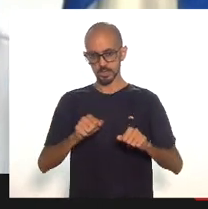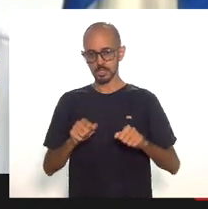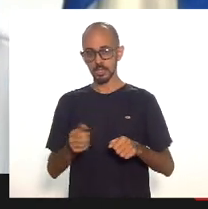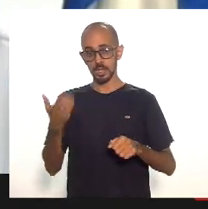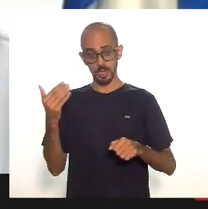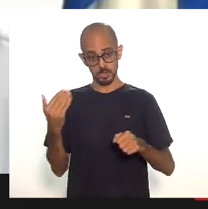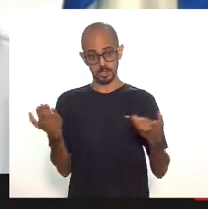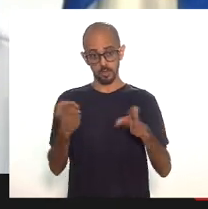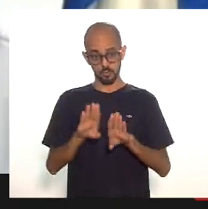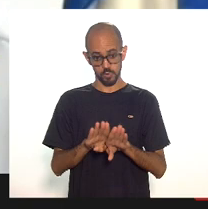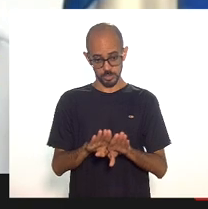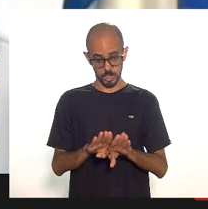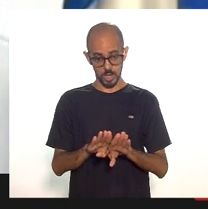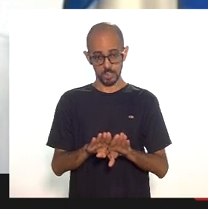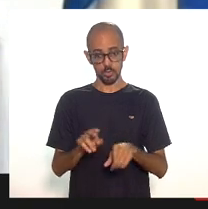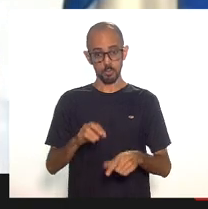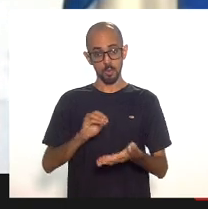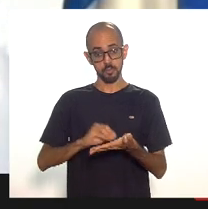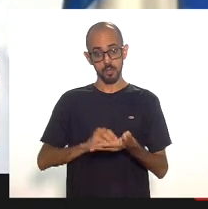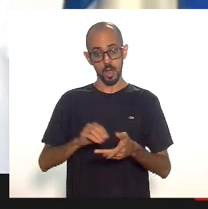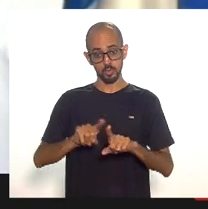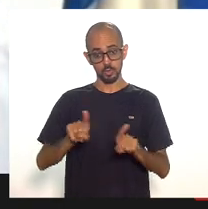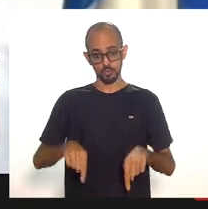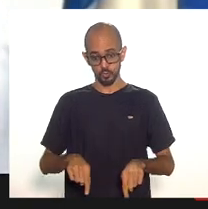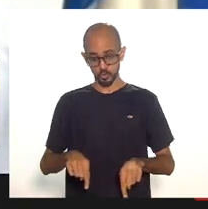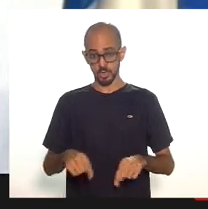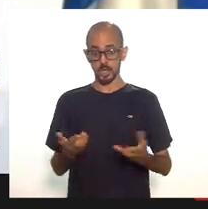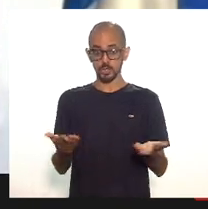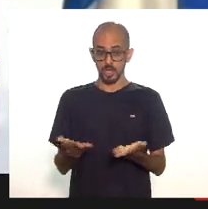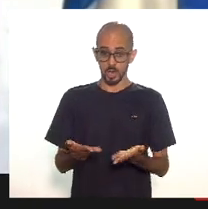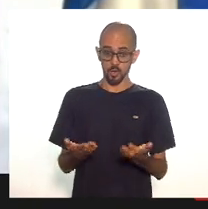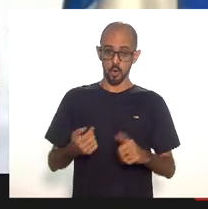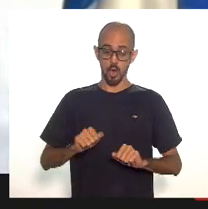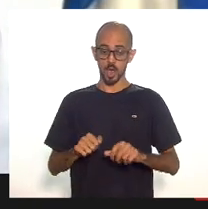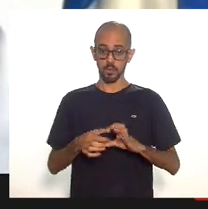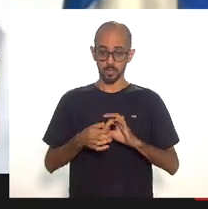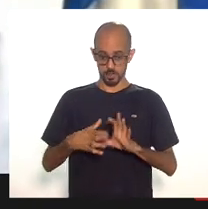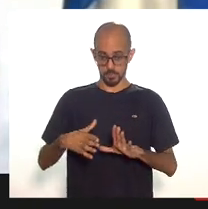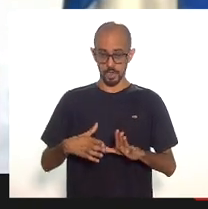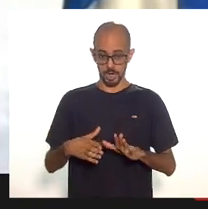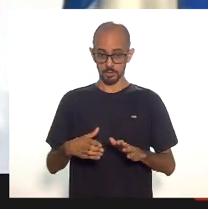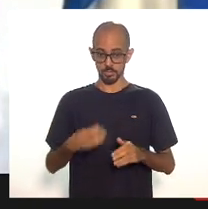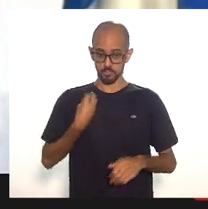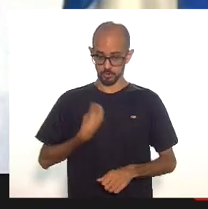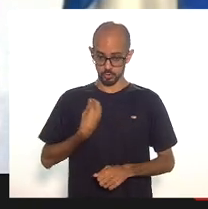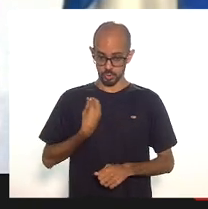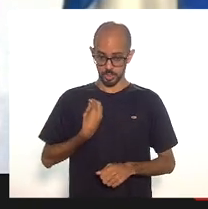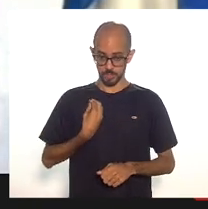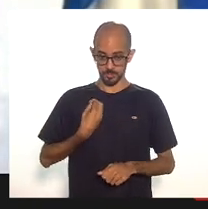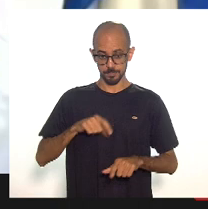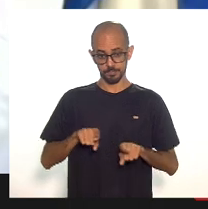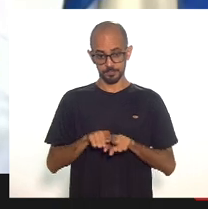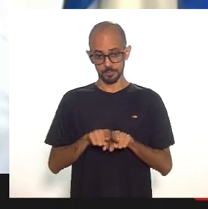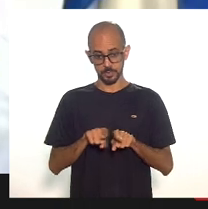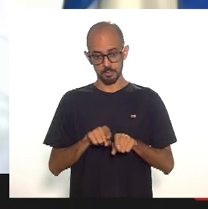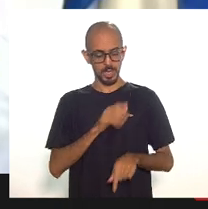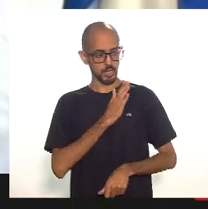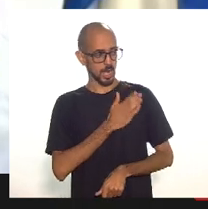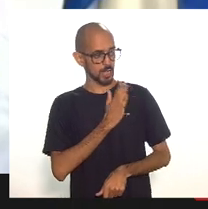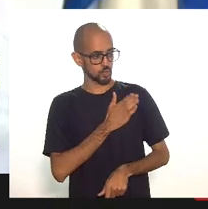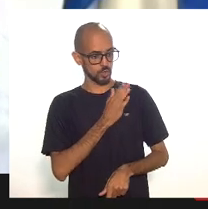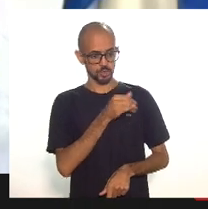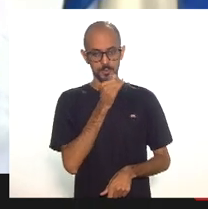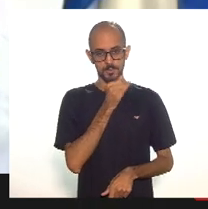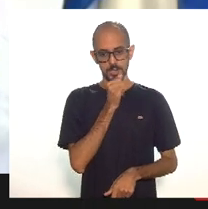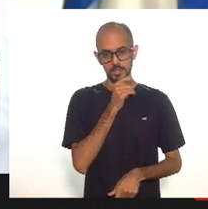fechados por falta de recursos humanos, para que eles pudessem funcionar. Por exemplo, da cardiologia que o deputado, que o vereador coloca,